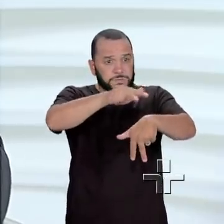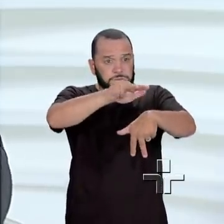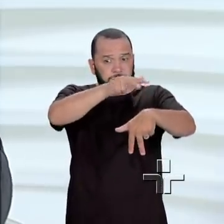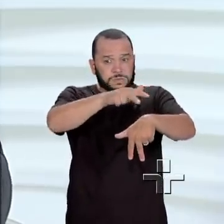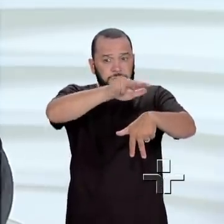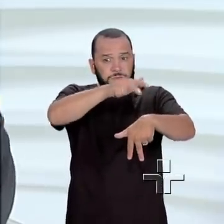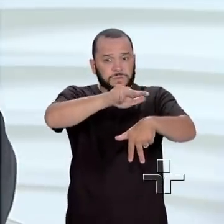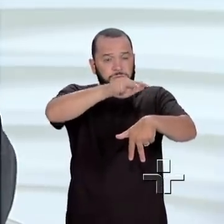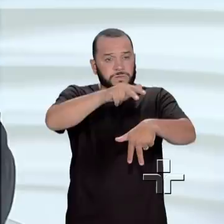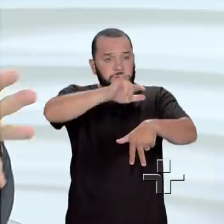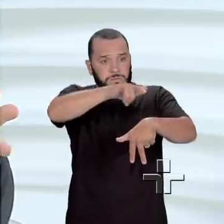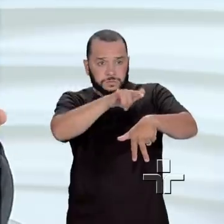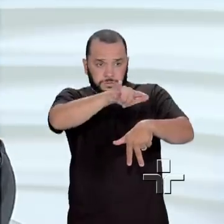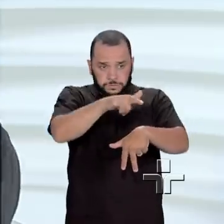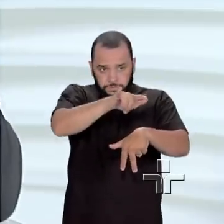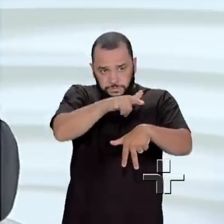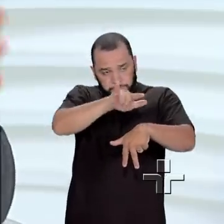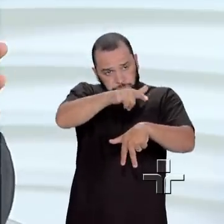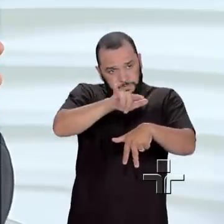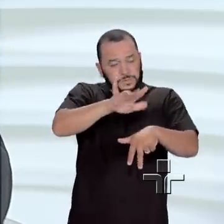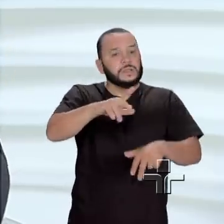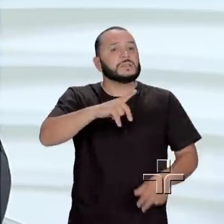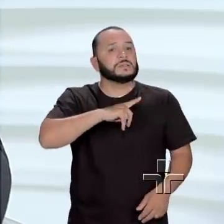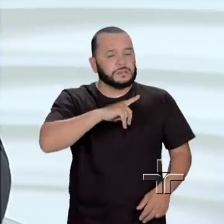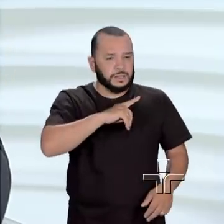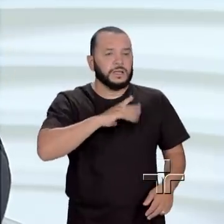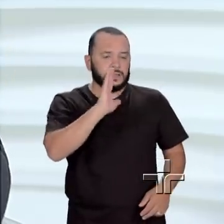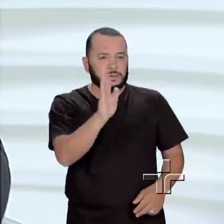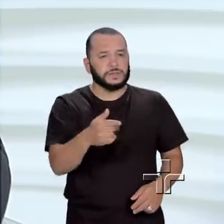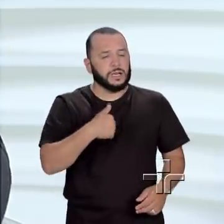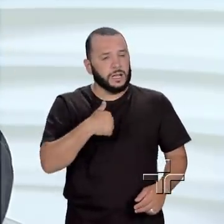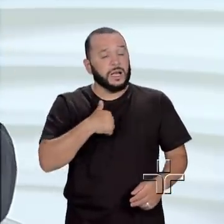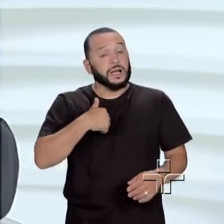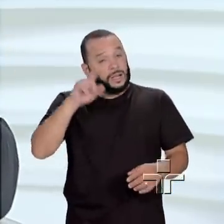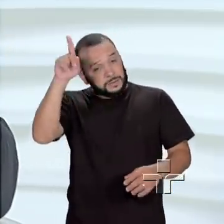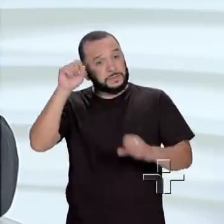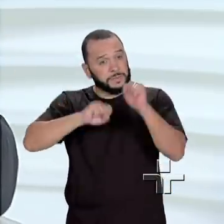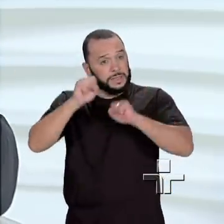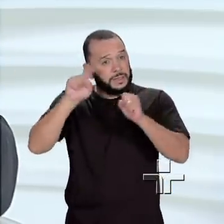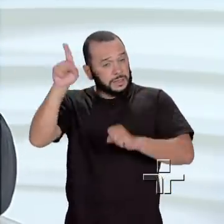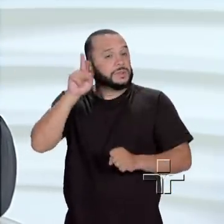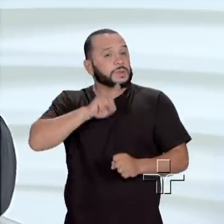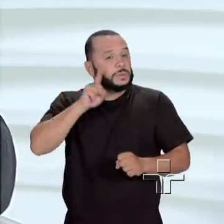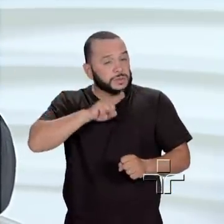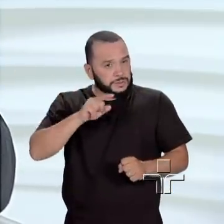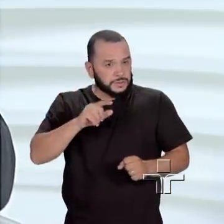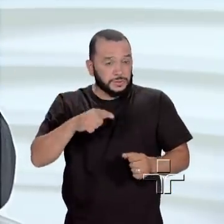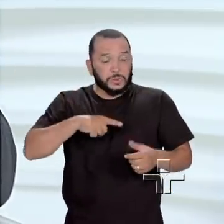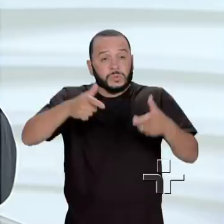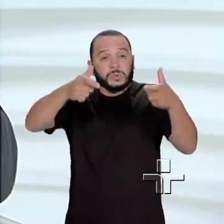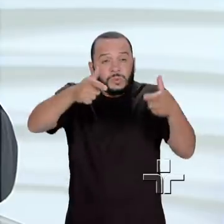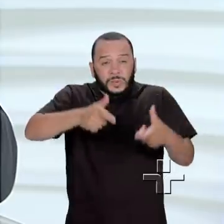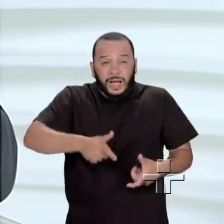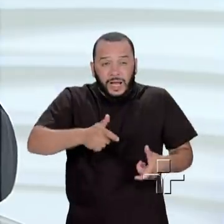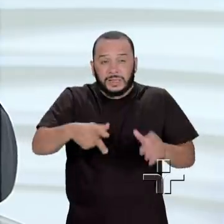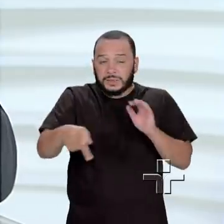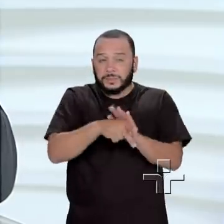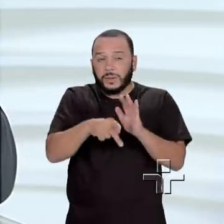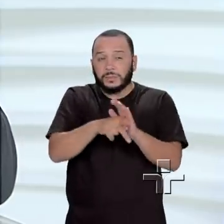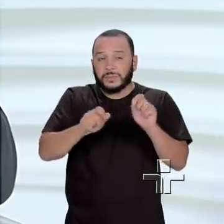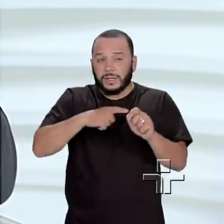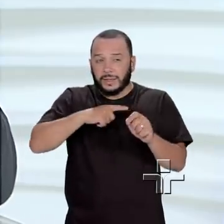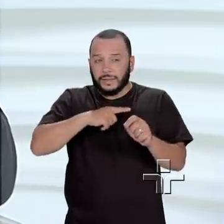onde está tudo informatizado, você tinha os dados para tudo, e mesmo com o vazamento da Cambridge Analytica, os lugares onde foi manipulado eram onde